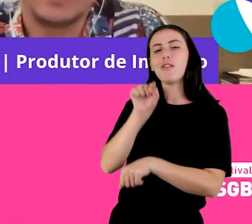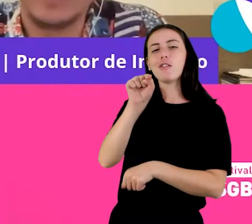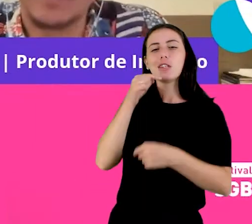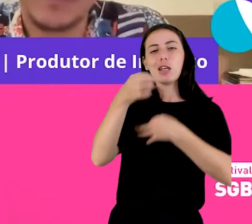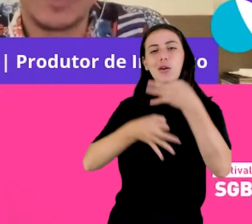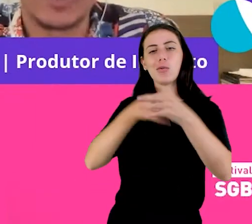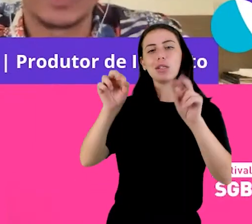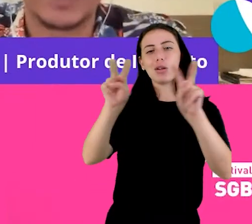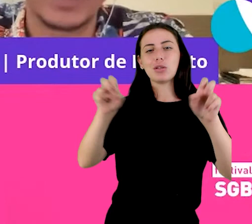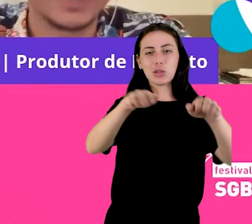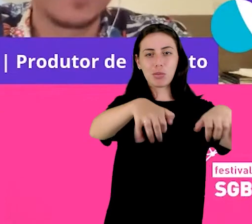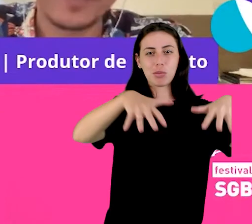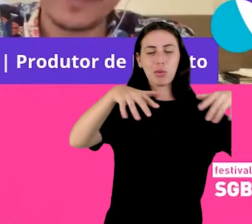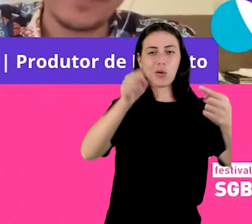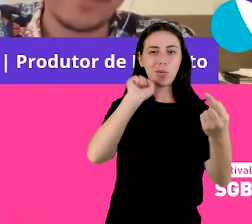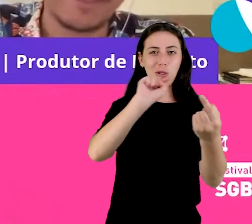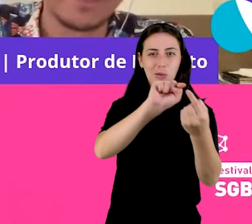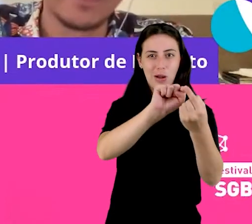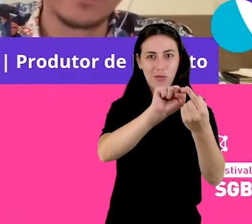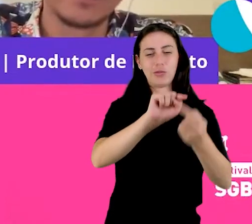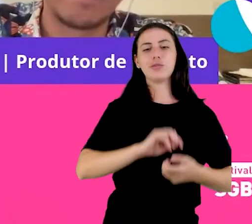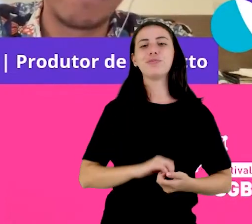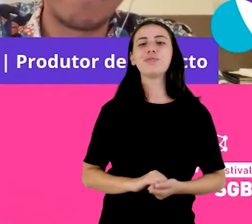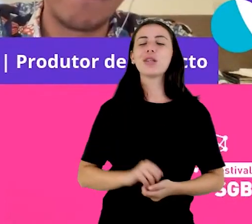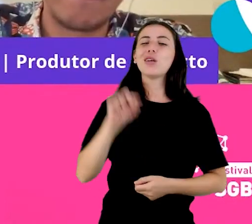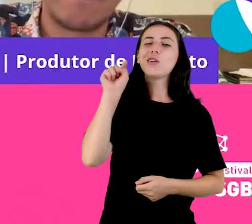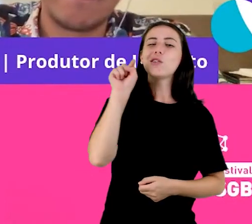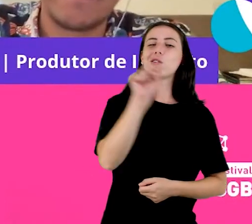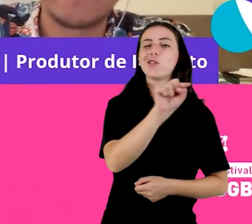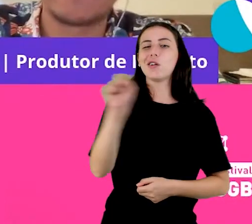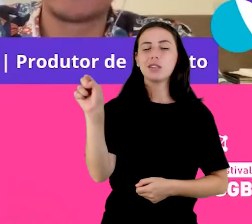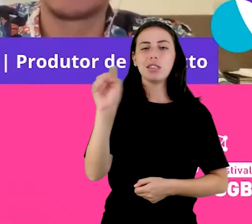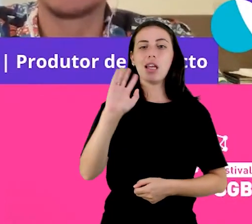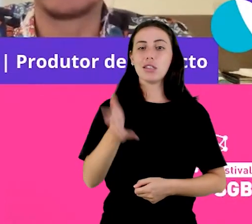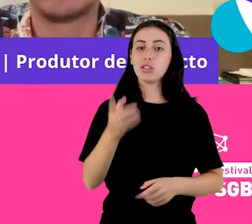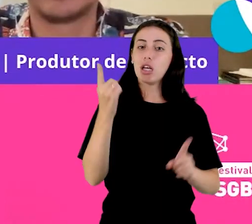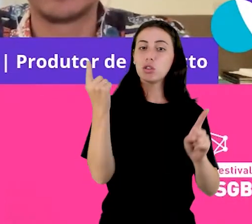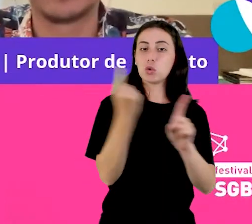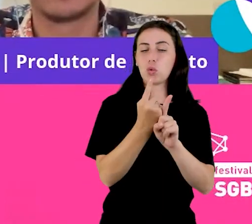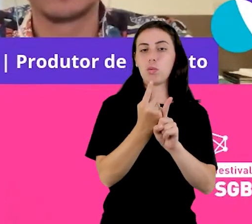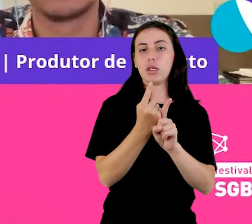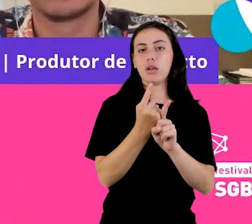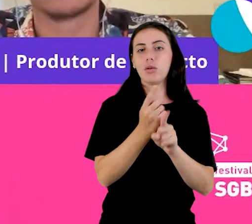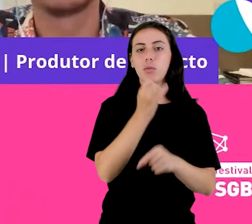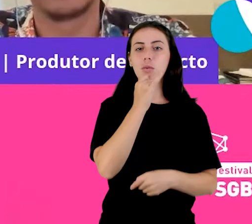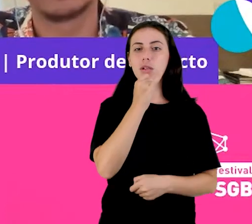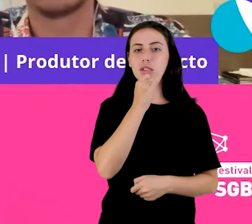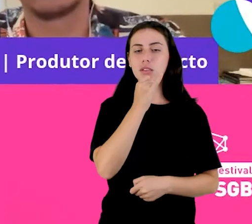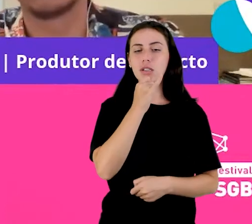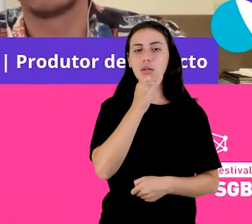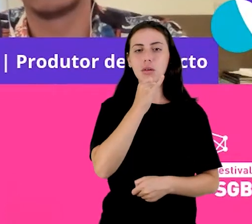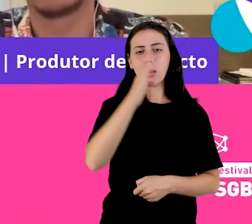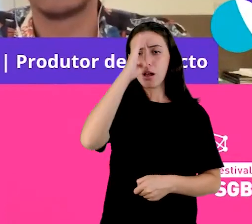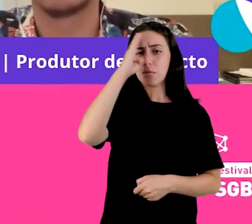E é muito importante para a gente. O documentário, Rodrigo, você comentou até sobre o público-alvo dele. Vocês